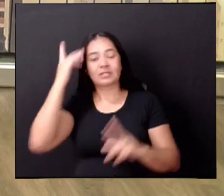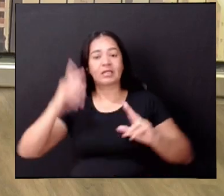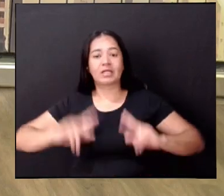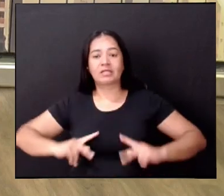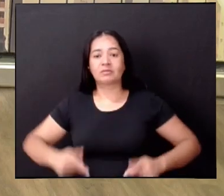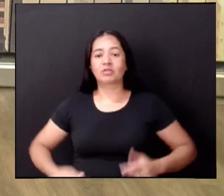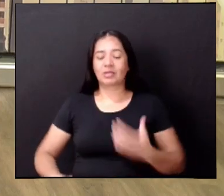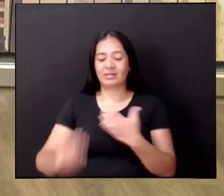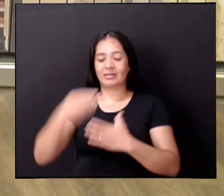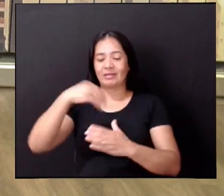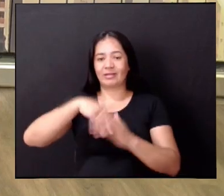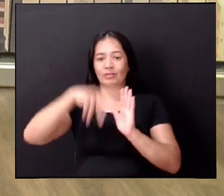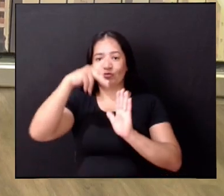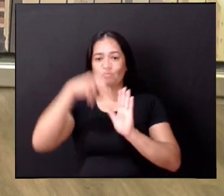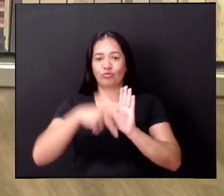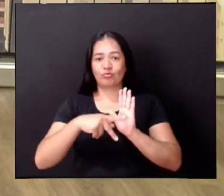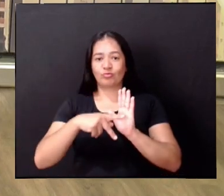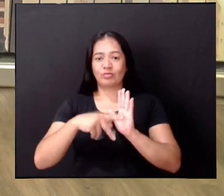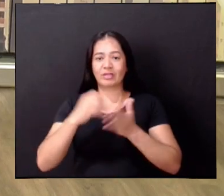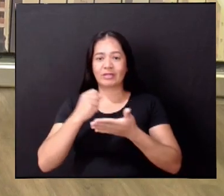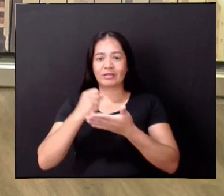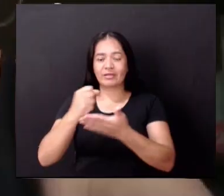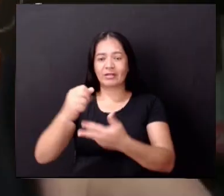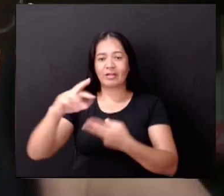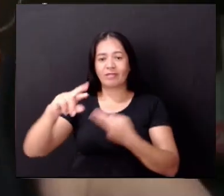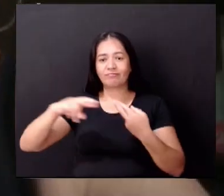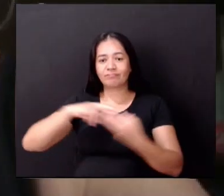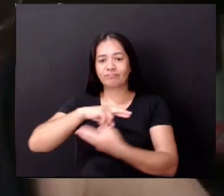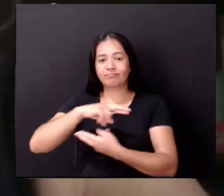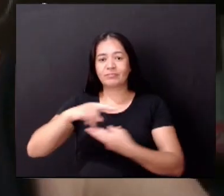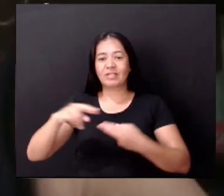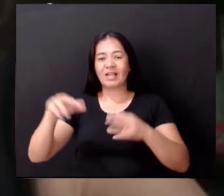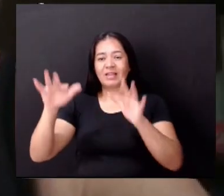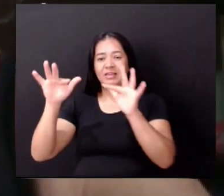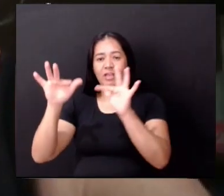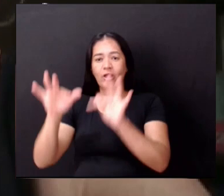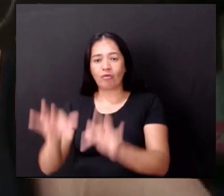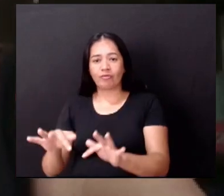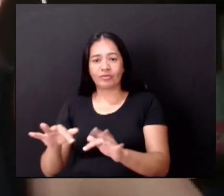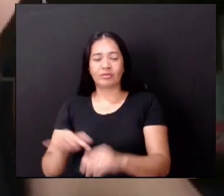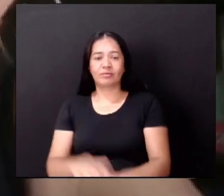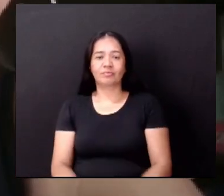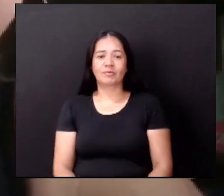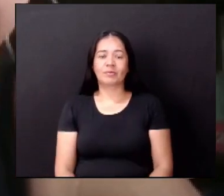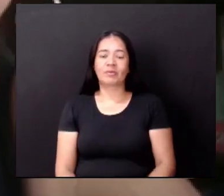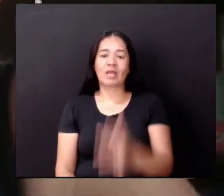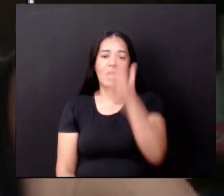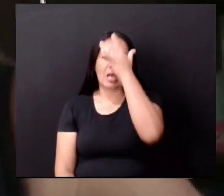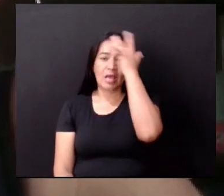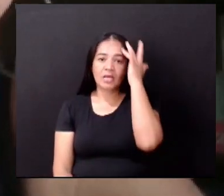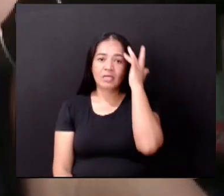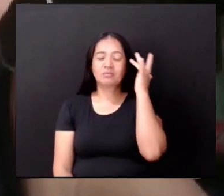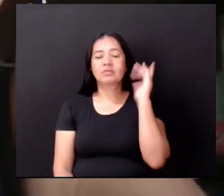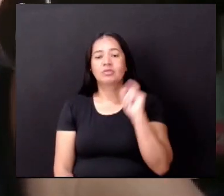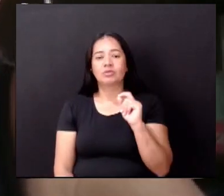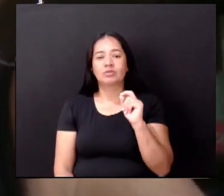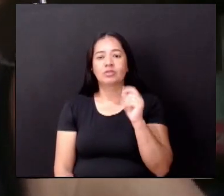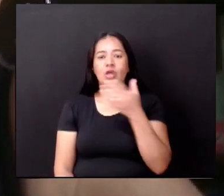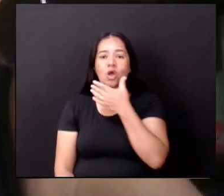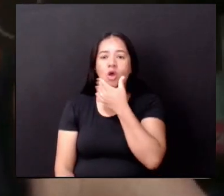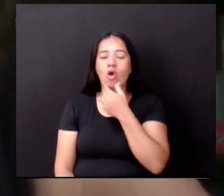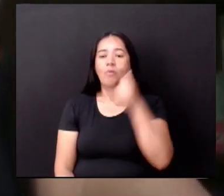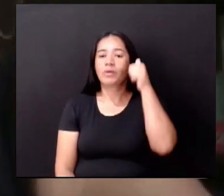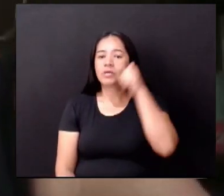participação dos seres humanos nesse projeto todo que leva a reciclagem até o final da cadeia, que são as pessoas